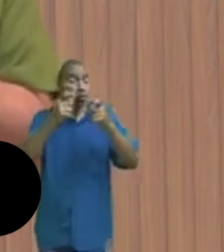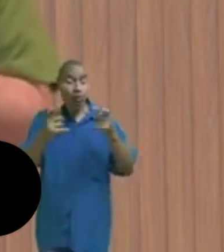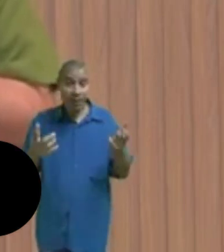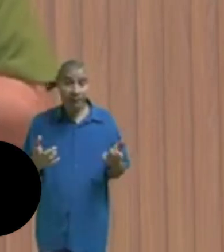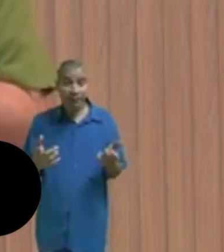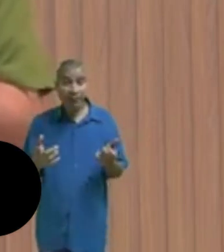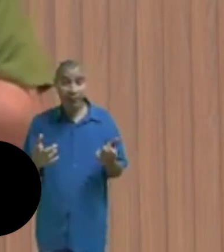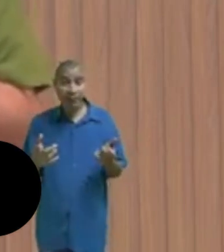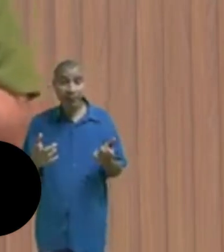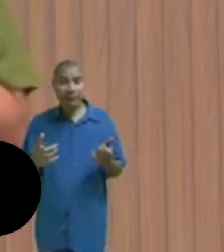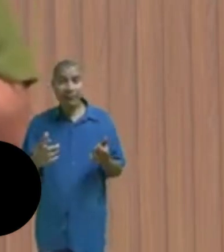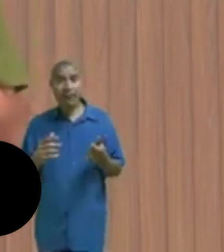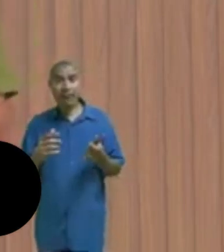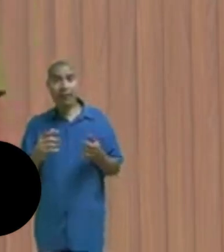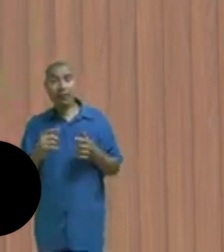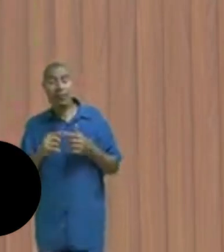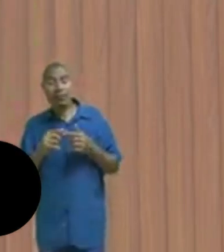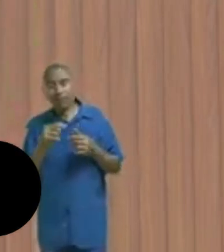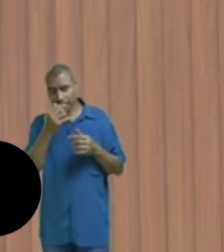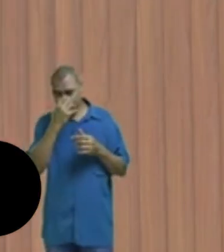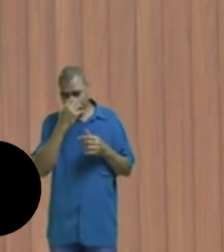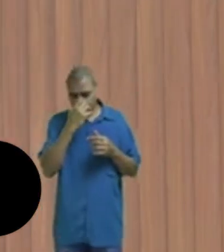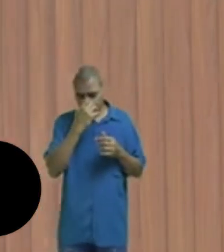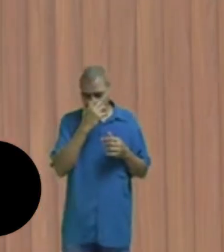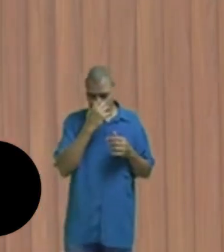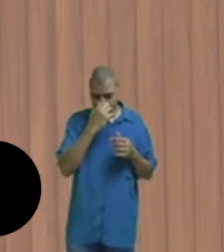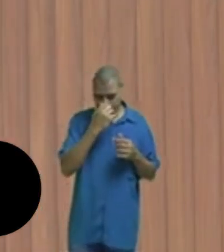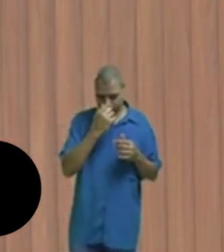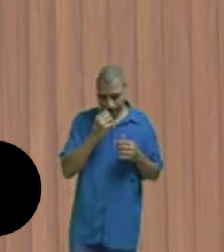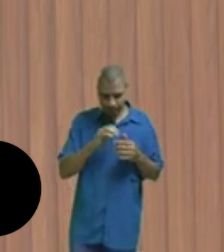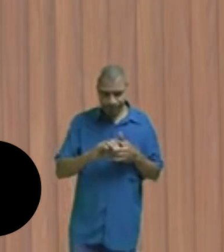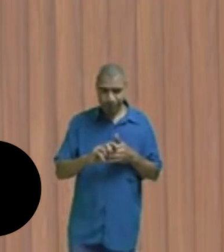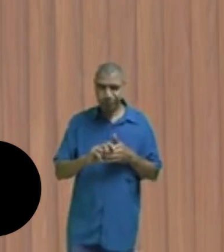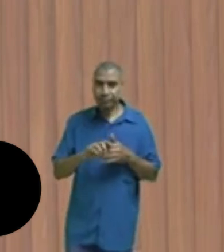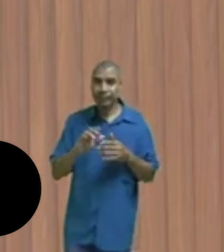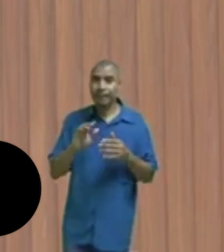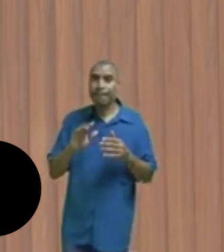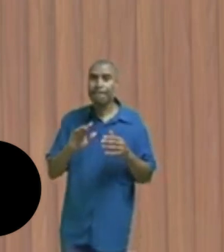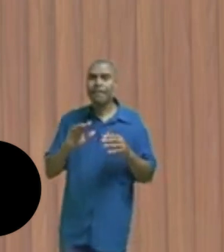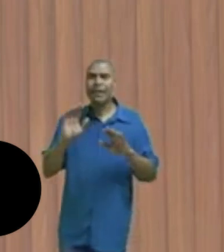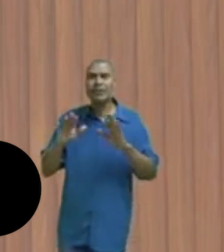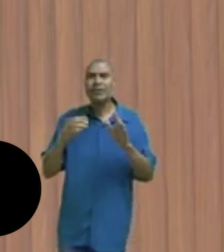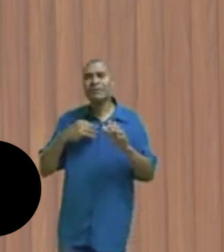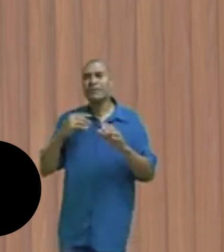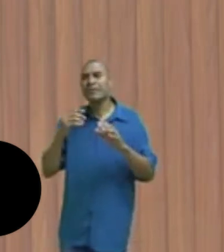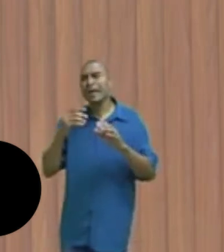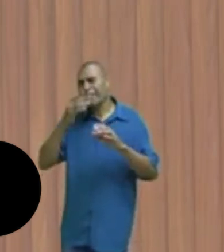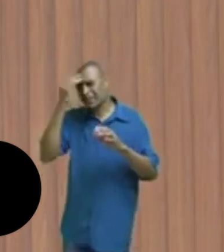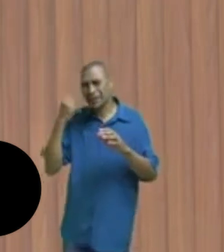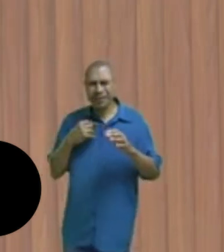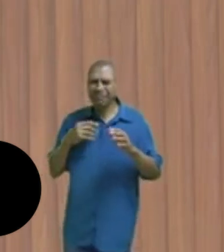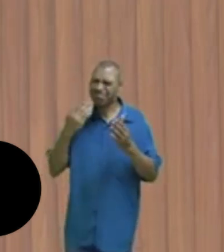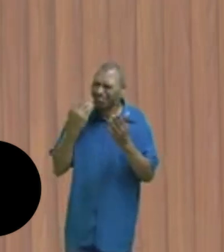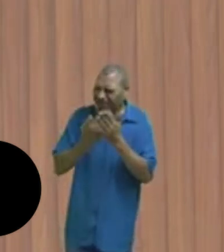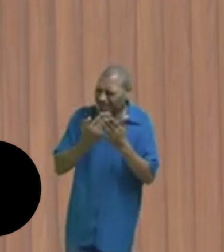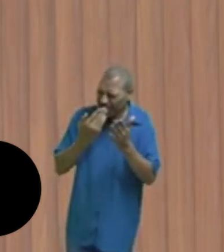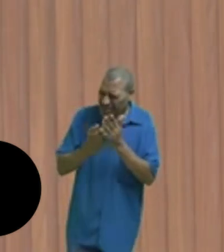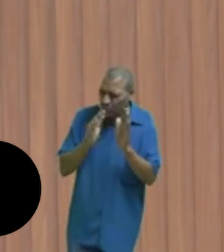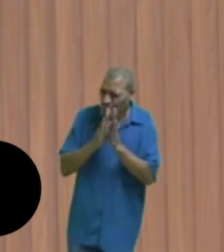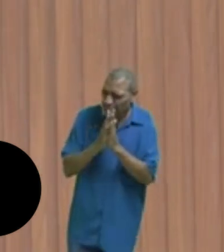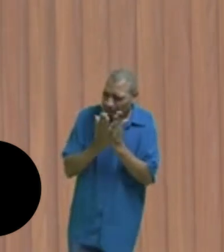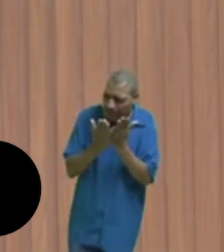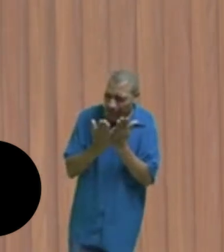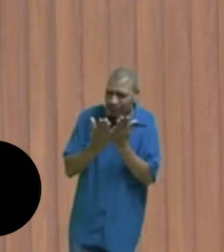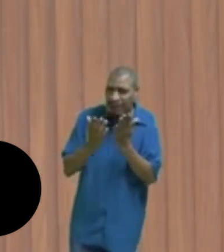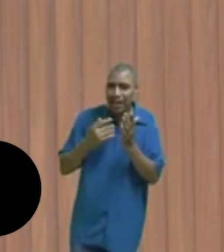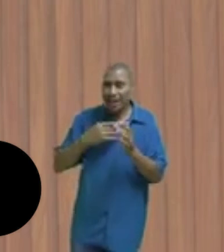é incapaz de fazer isso sozinha. Por mais que você estude teologia, por mais que